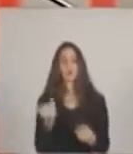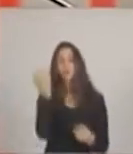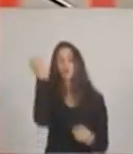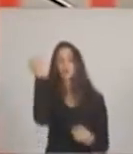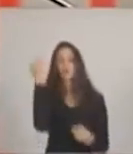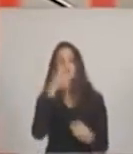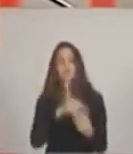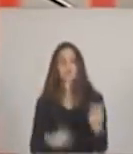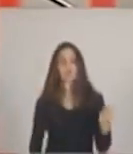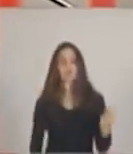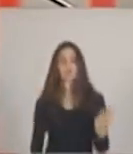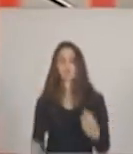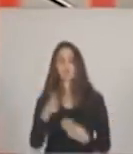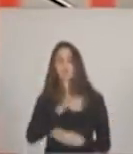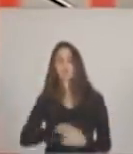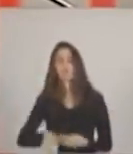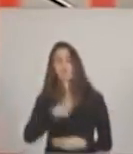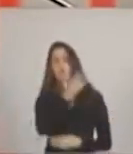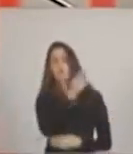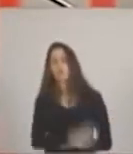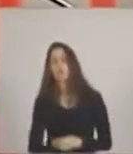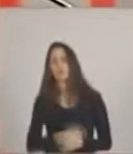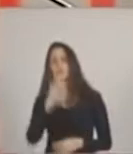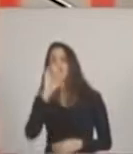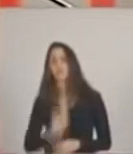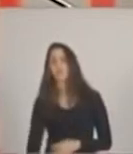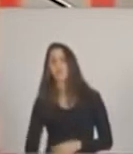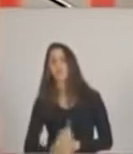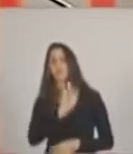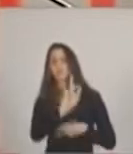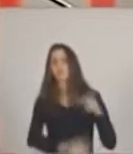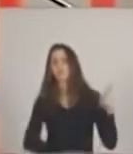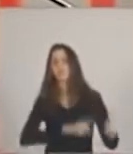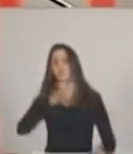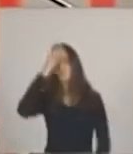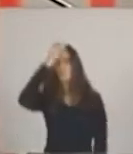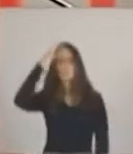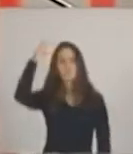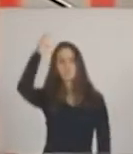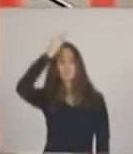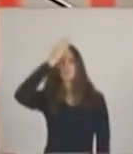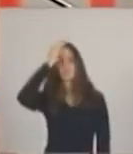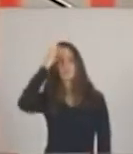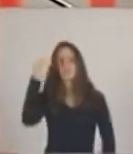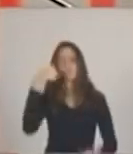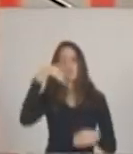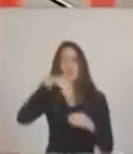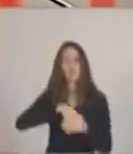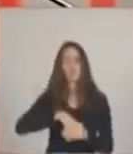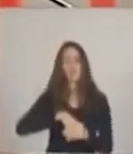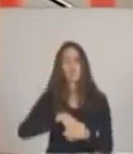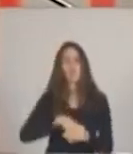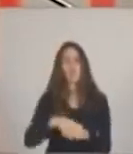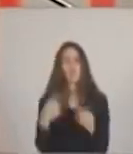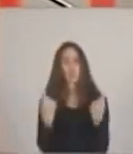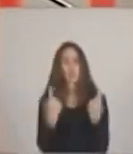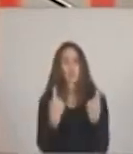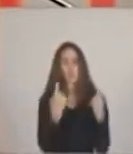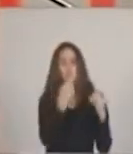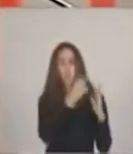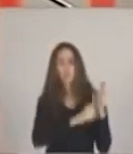não podemos tirar essa oportunidade do povo capixaba. Votar contra esse projeto é tirar a